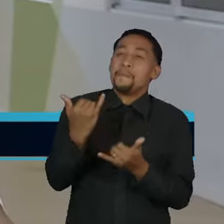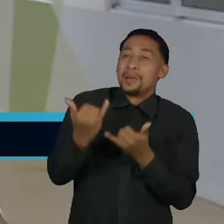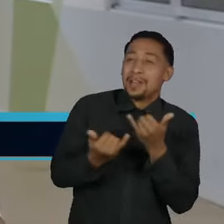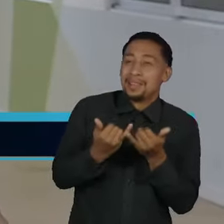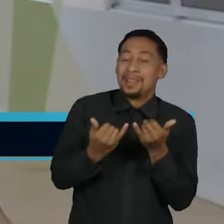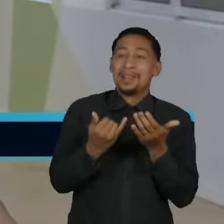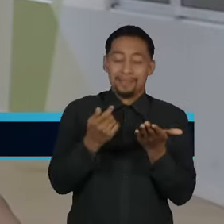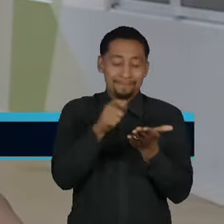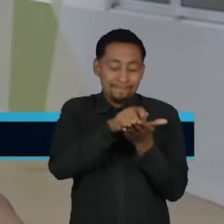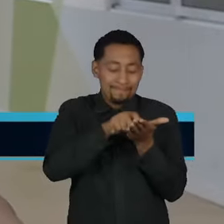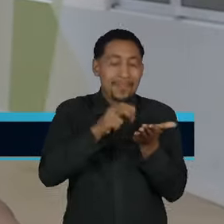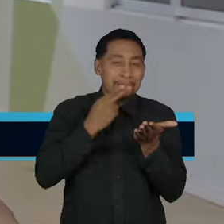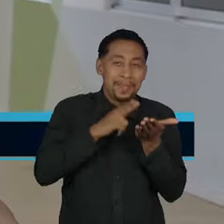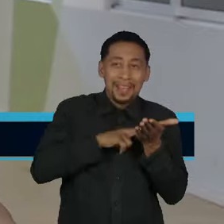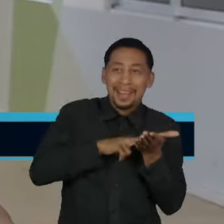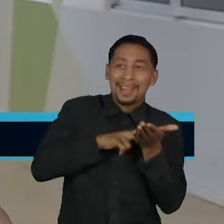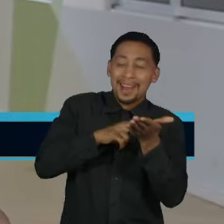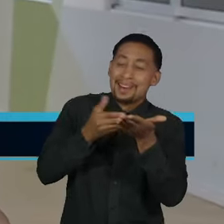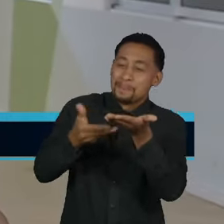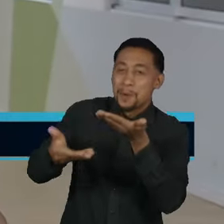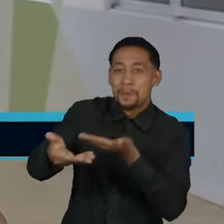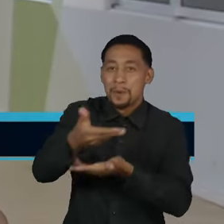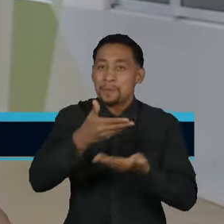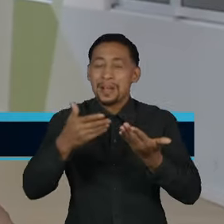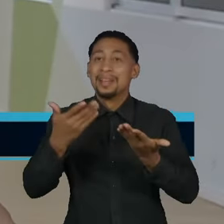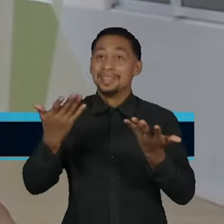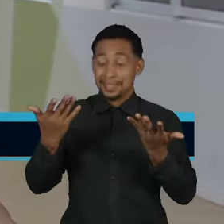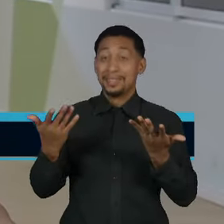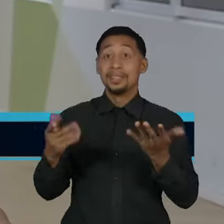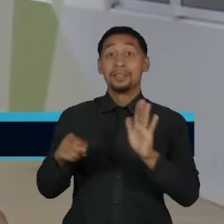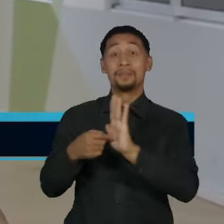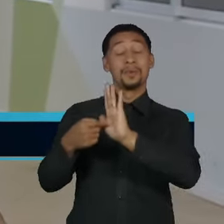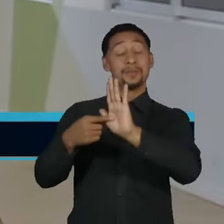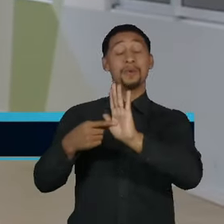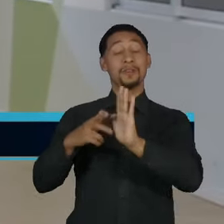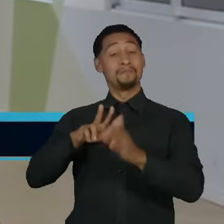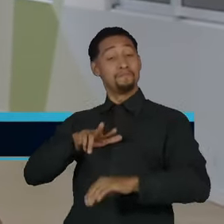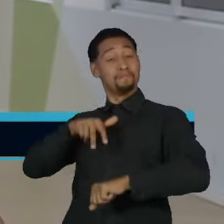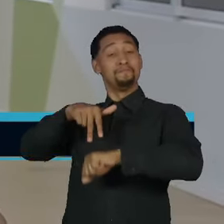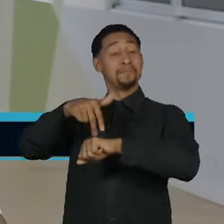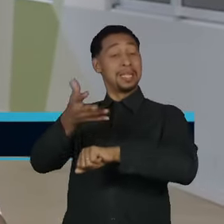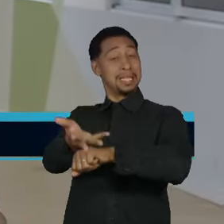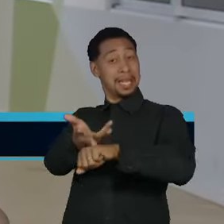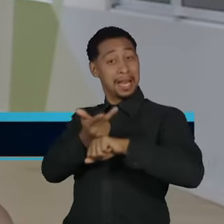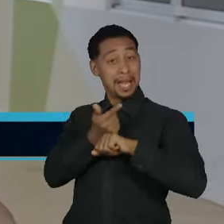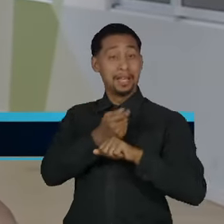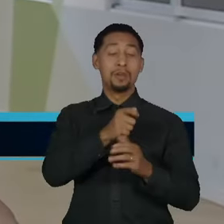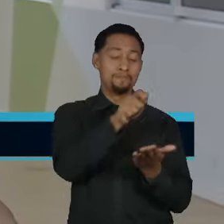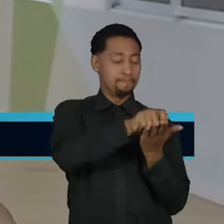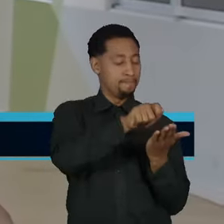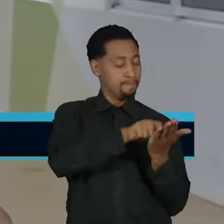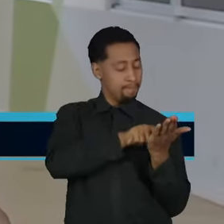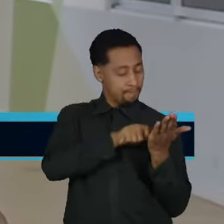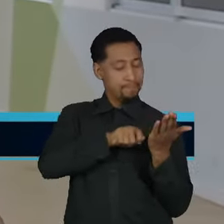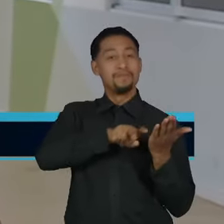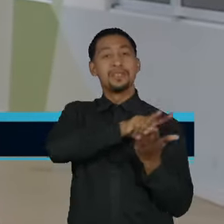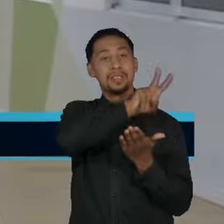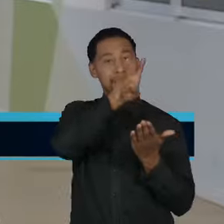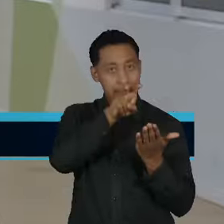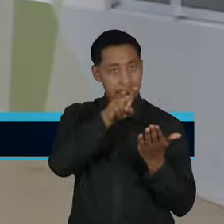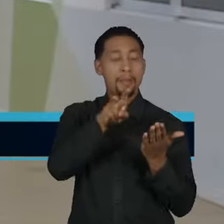de talentos, abordagens de concursos de redação, N fatores que envolvem a temática para que todos